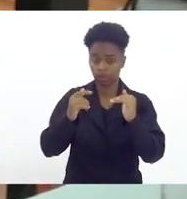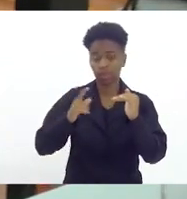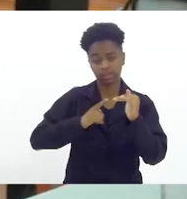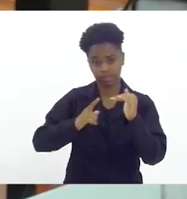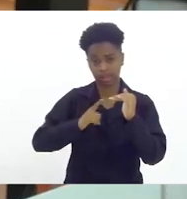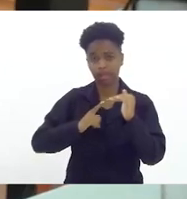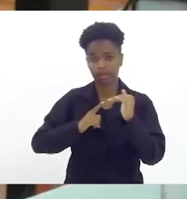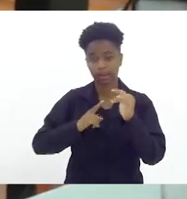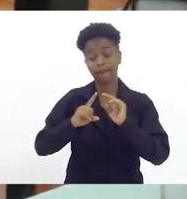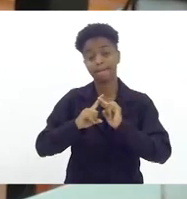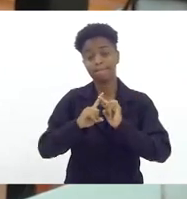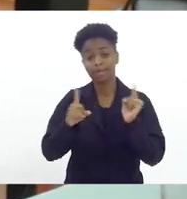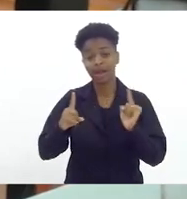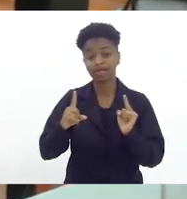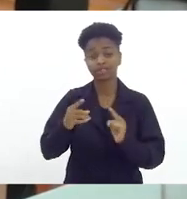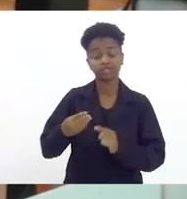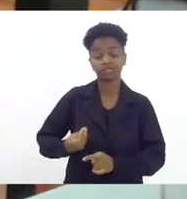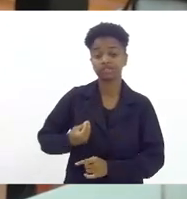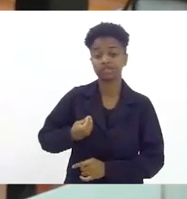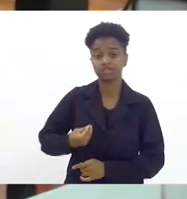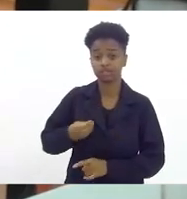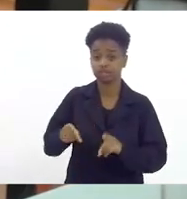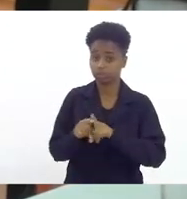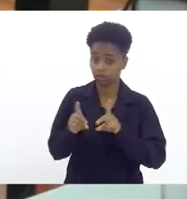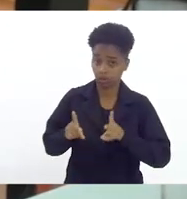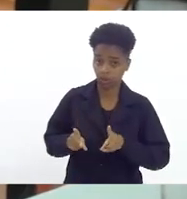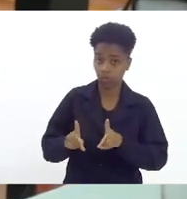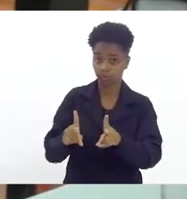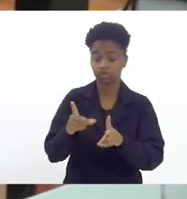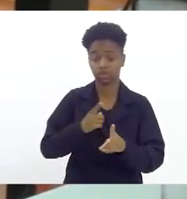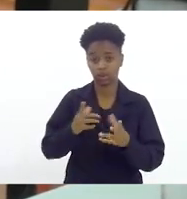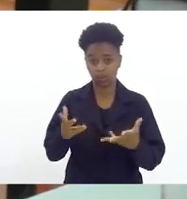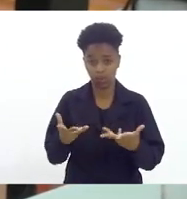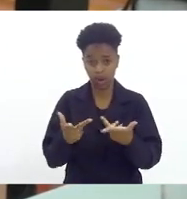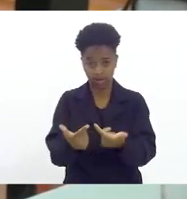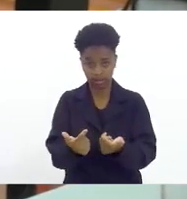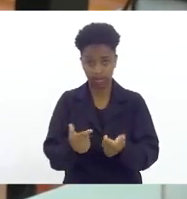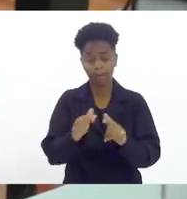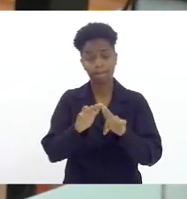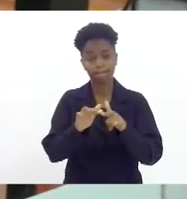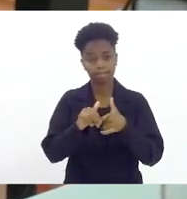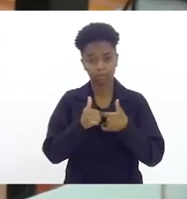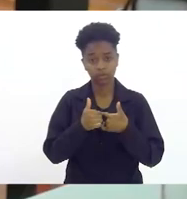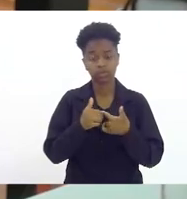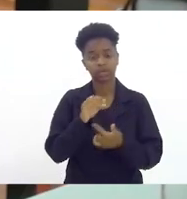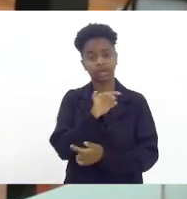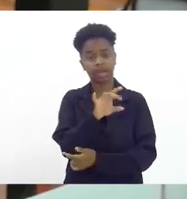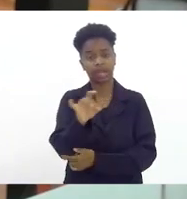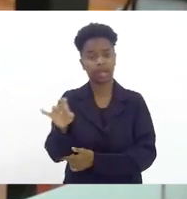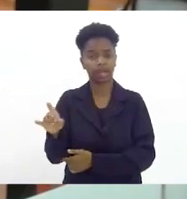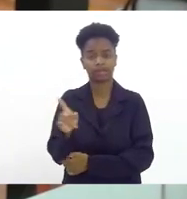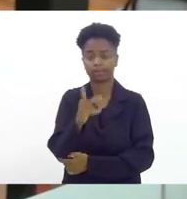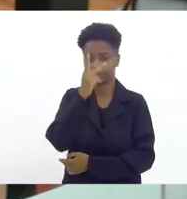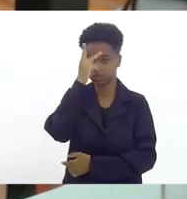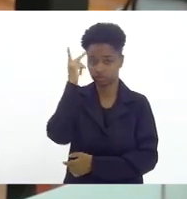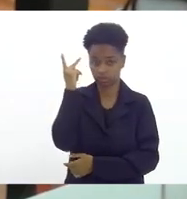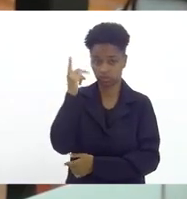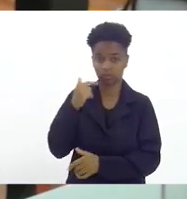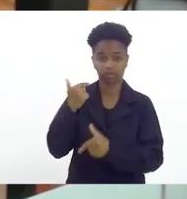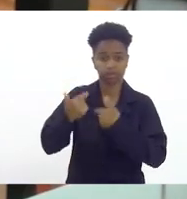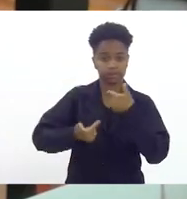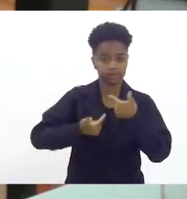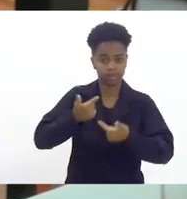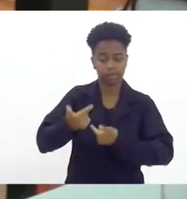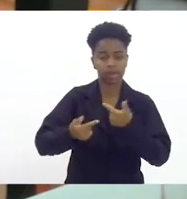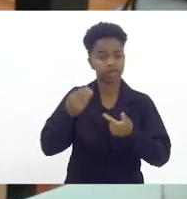mas ele existe e se mantém com alguma qualidade por conta de cada docente que tá lá na ponta